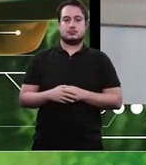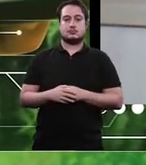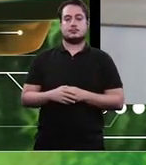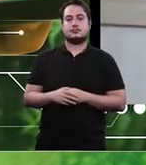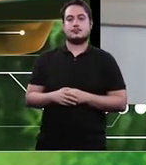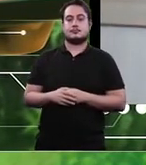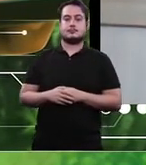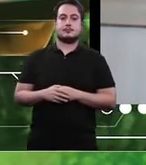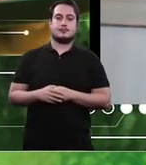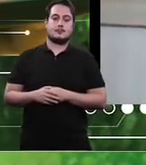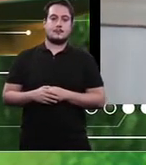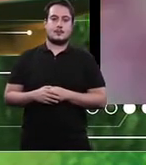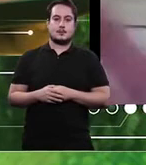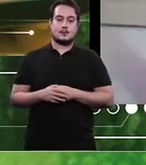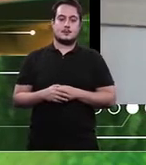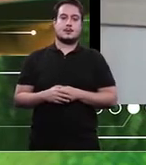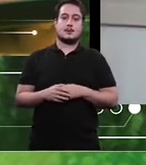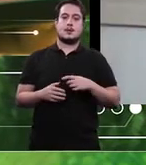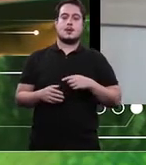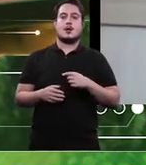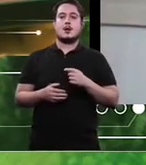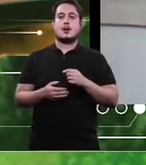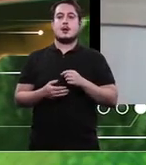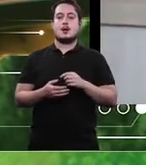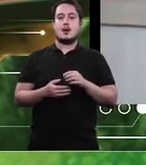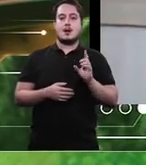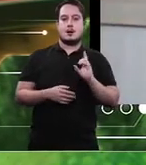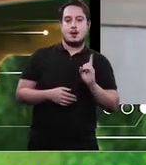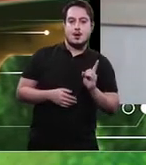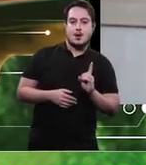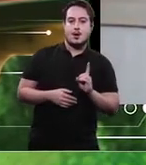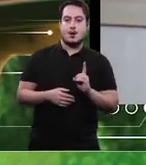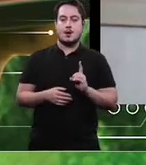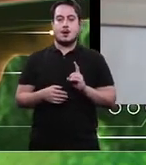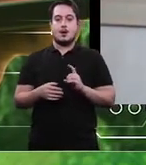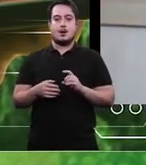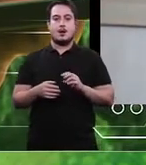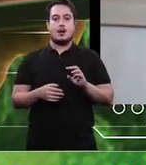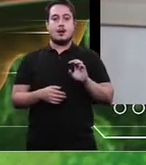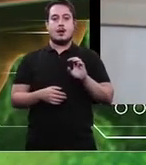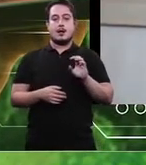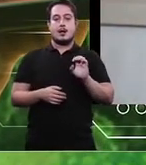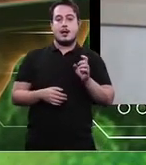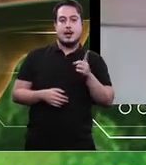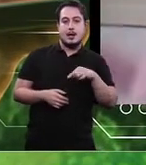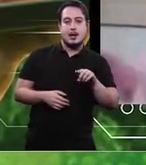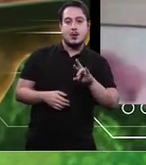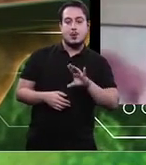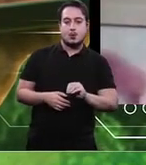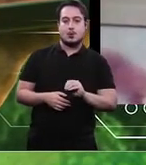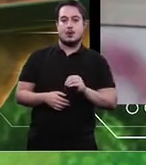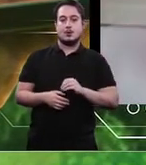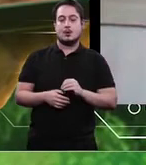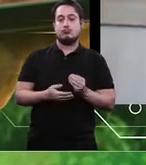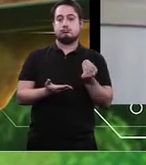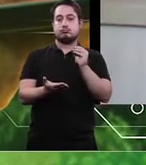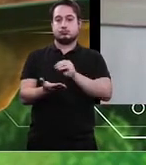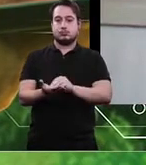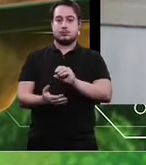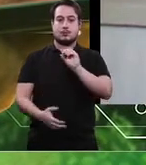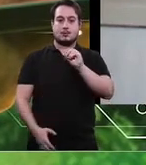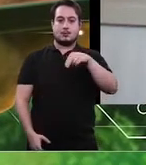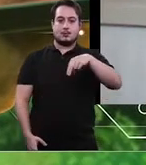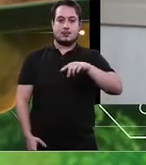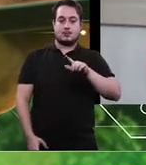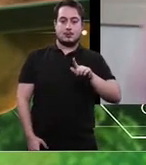de dólares, né? De euros e outras moedas estão sendo investidas em ONGs que captam